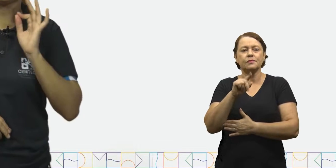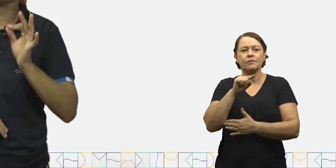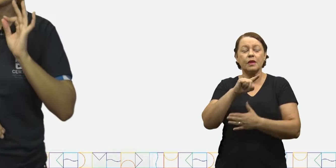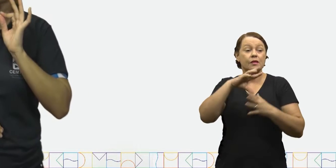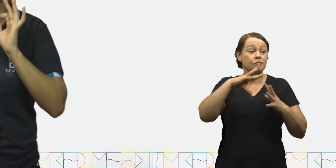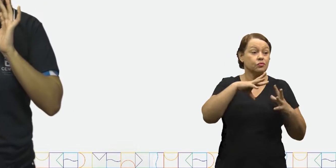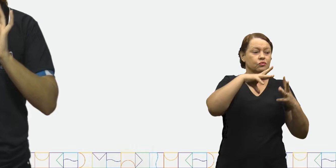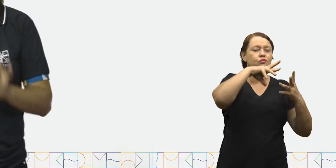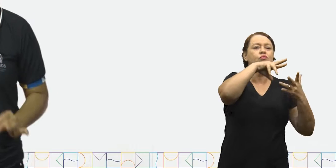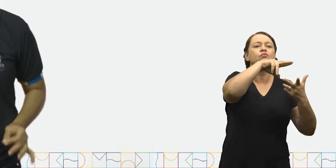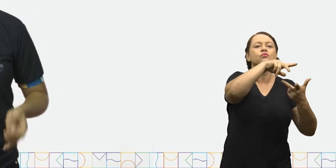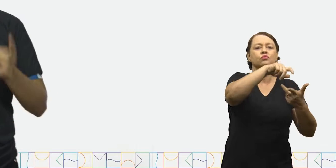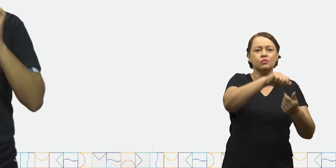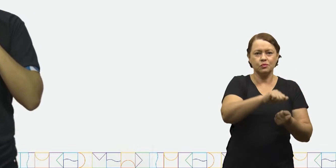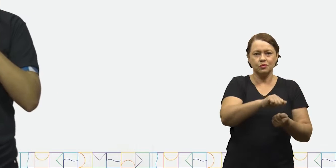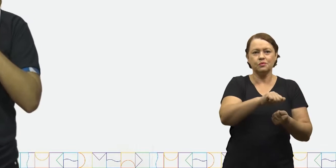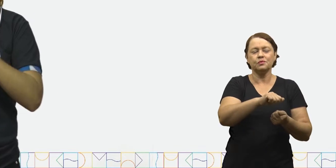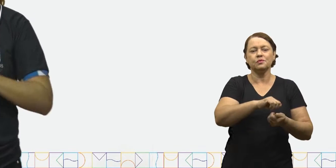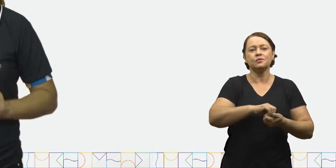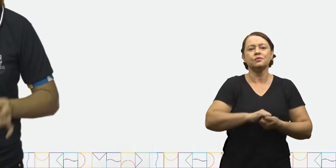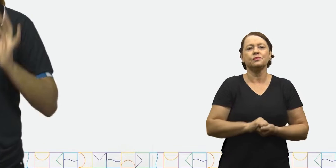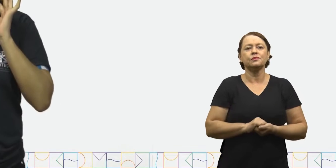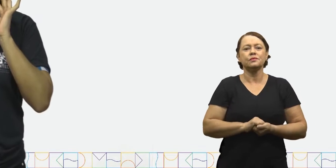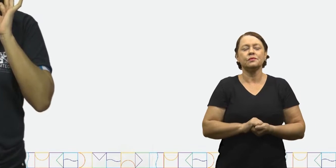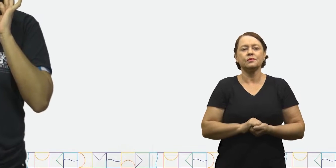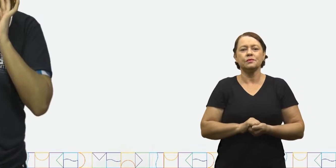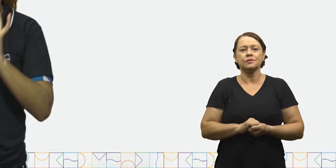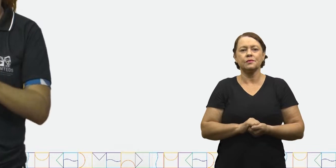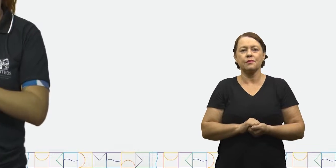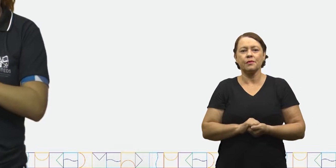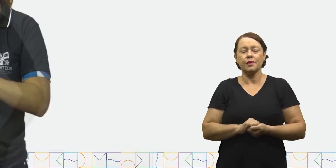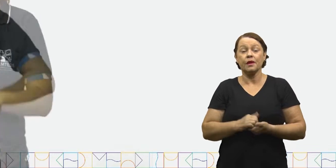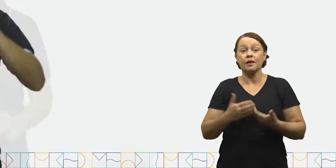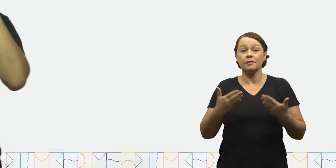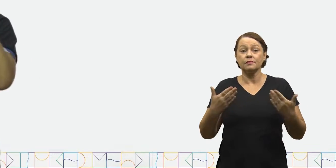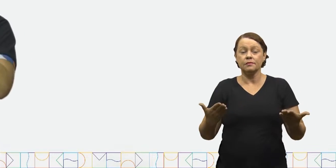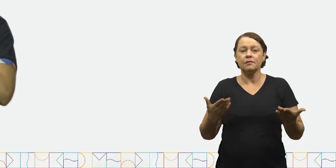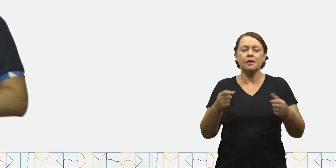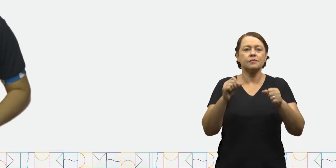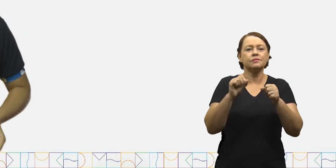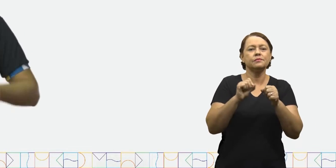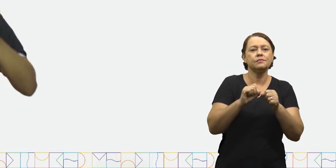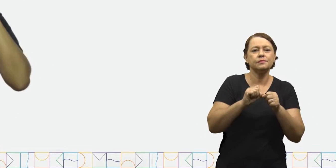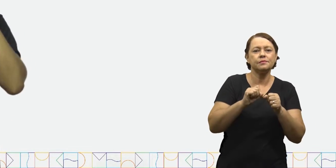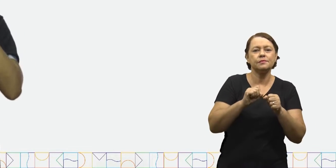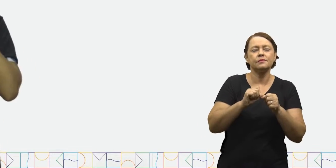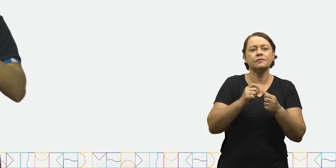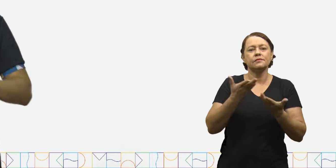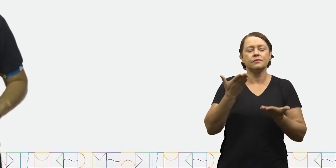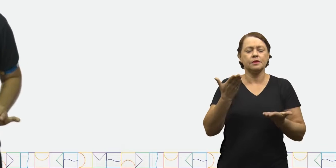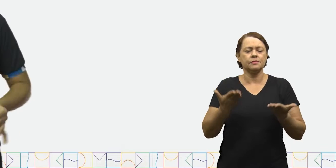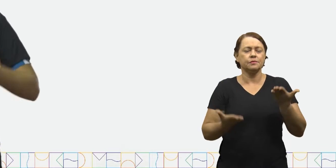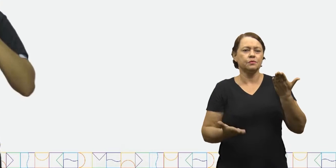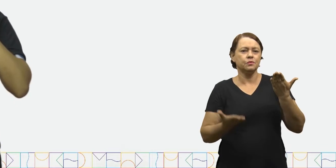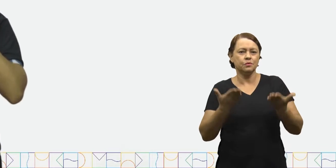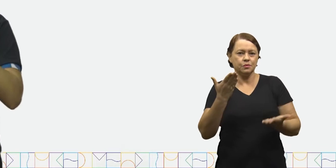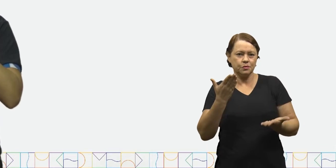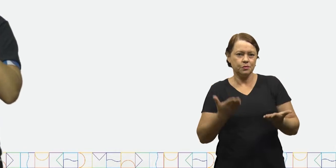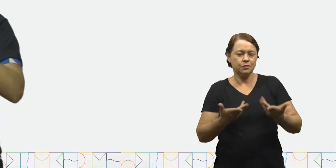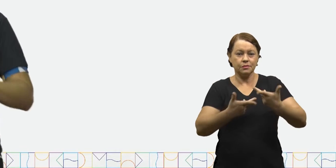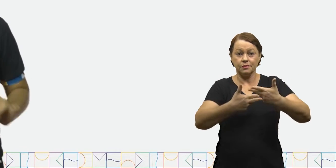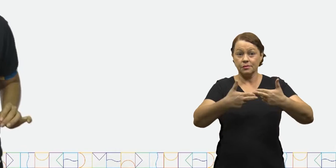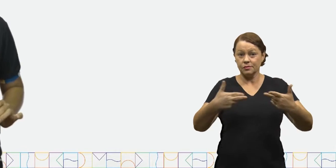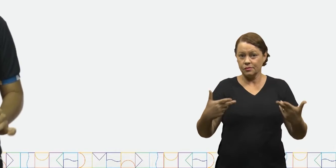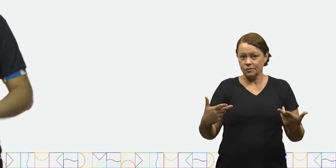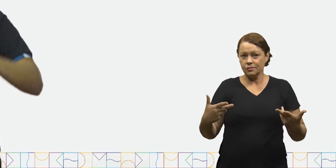Sistema Internacional de Unidades, o SIU. Para fazer a medição das